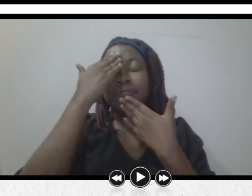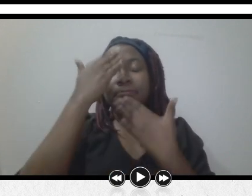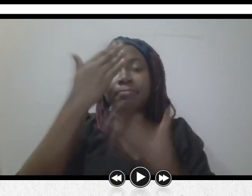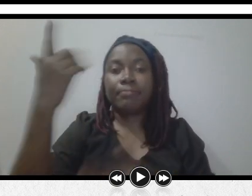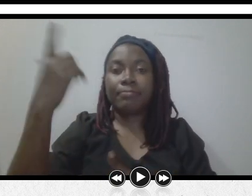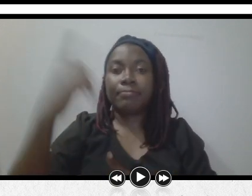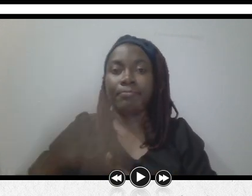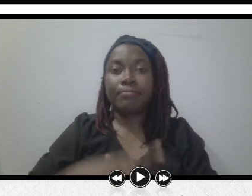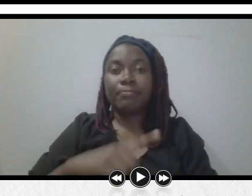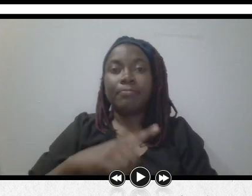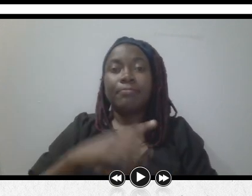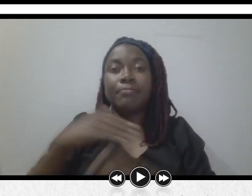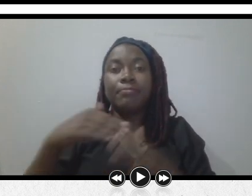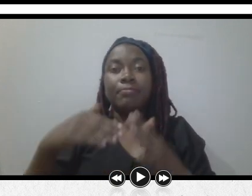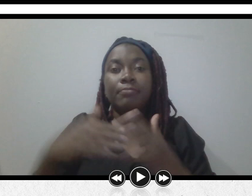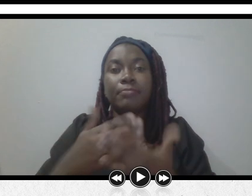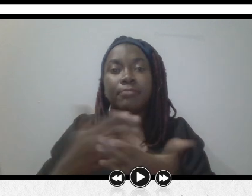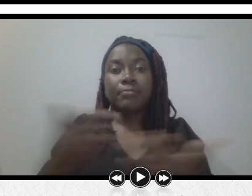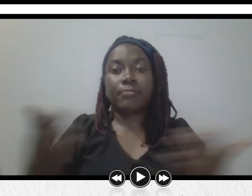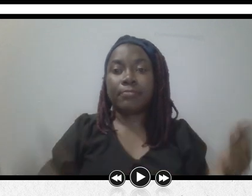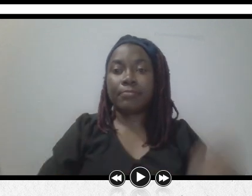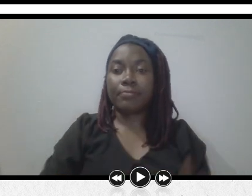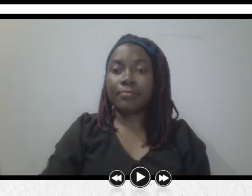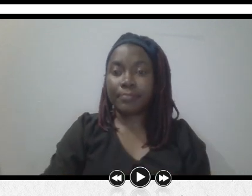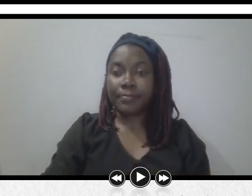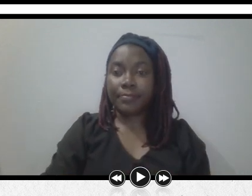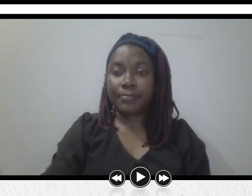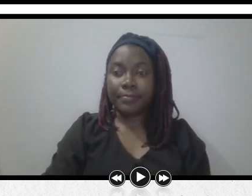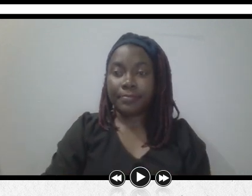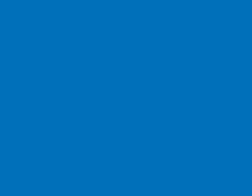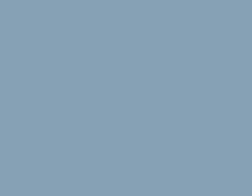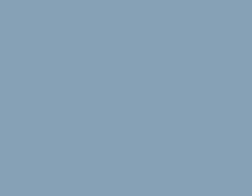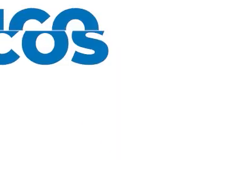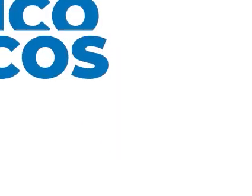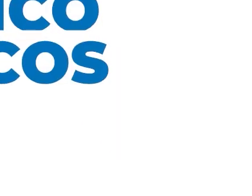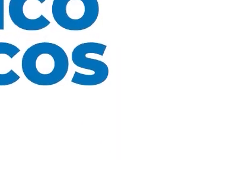triagem e economia circular. E agradeço mais uma vez a atenção de vocês.